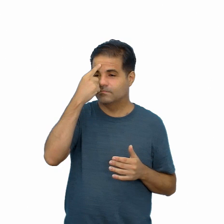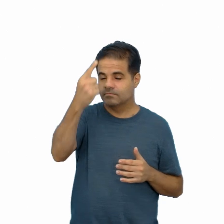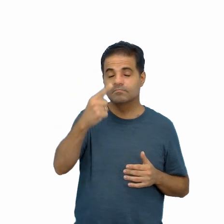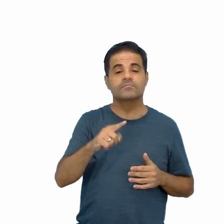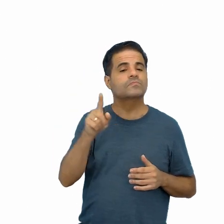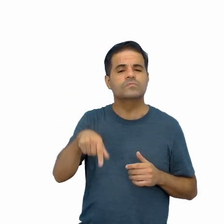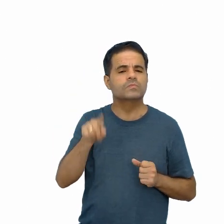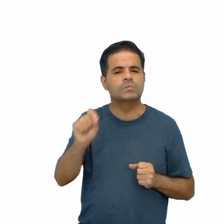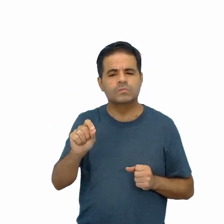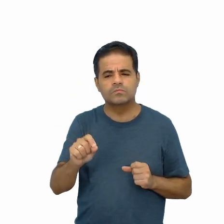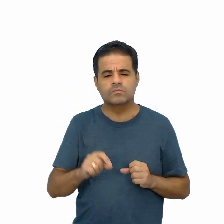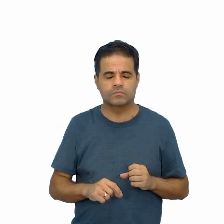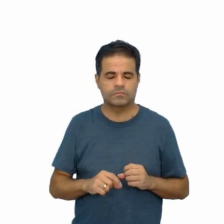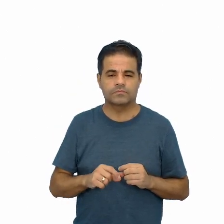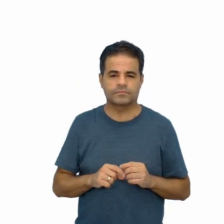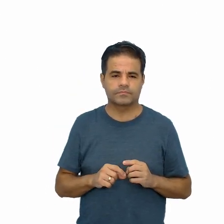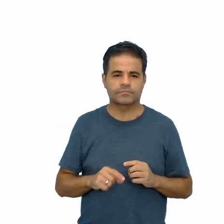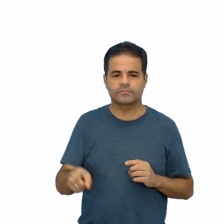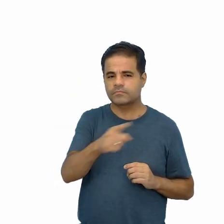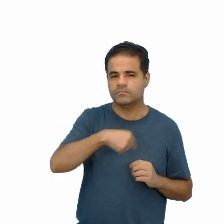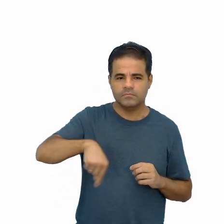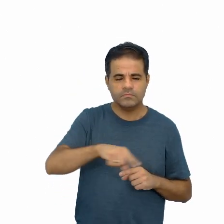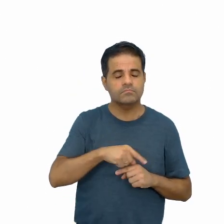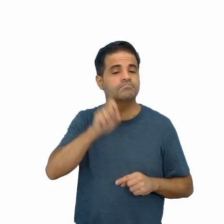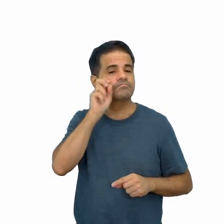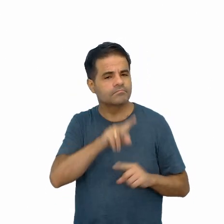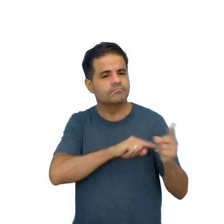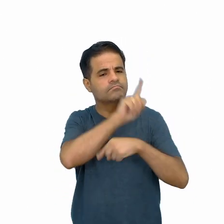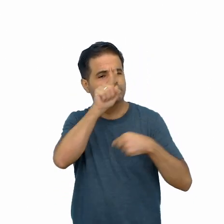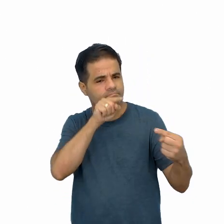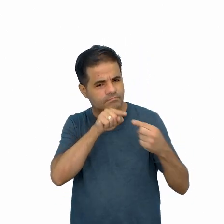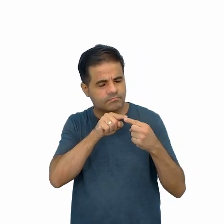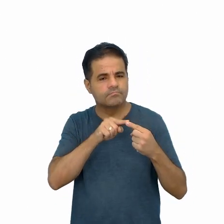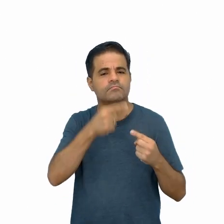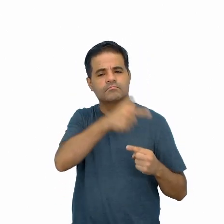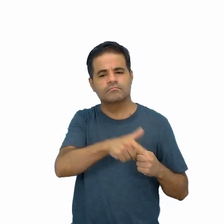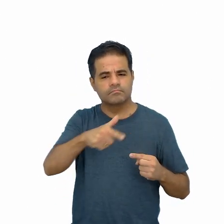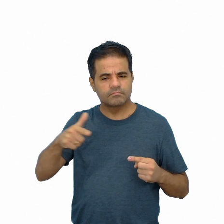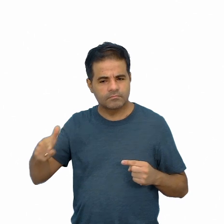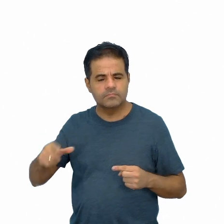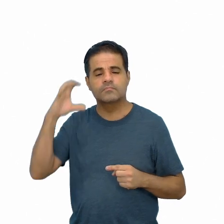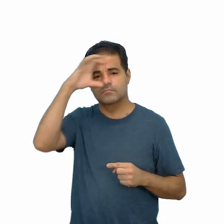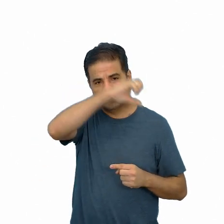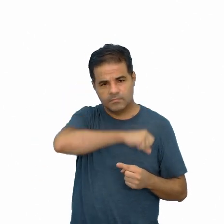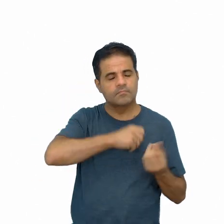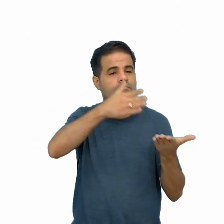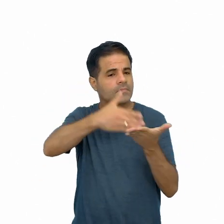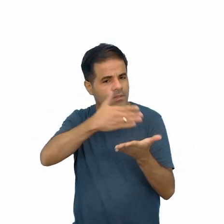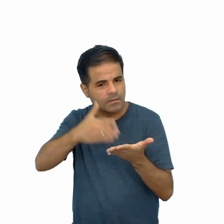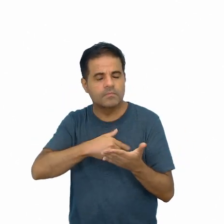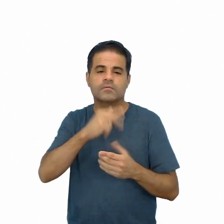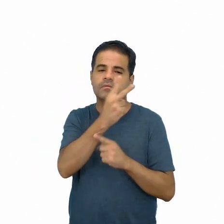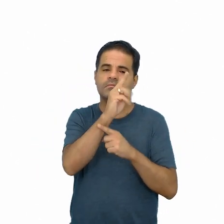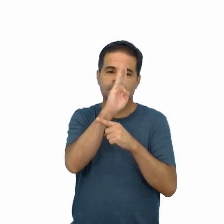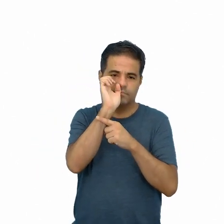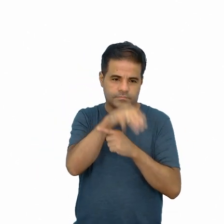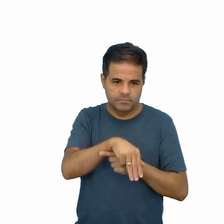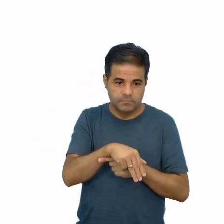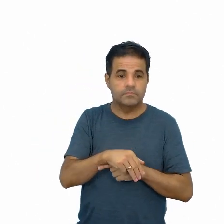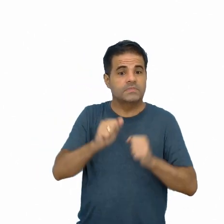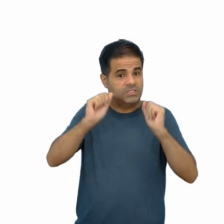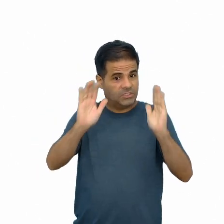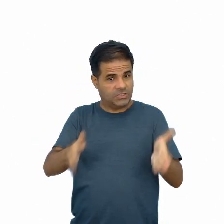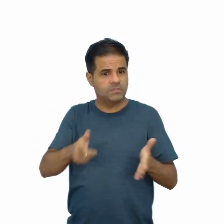é que nós utilizaremos o caderno Aprender Sempre no segundo bimestre. Se você